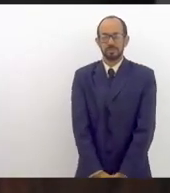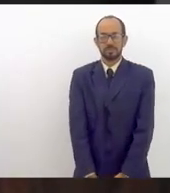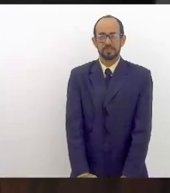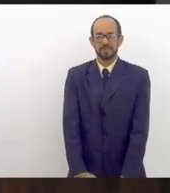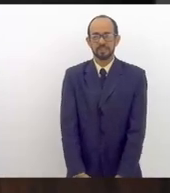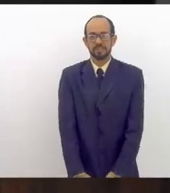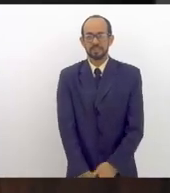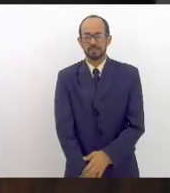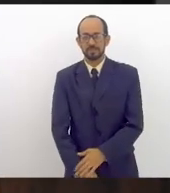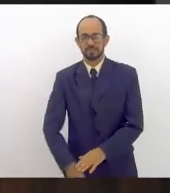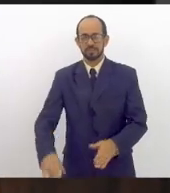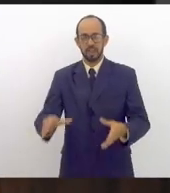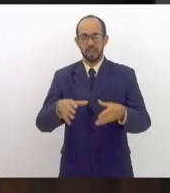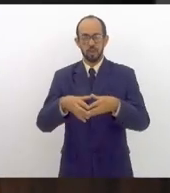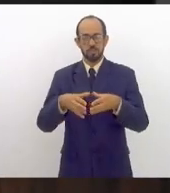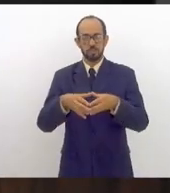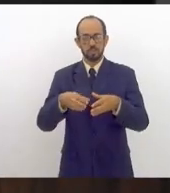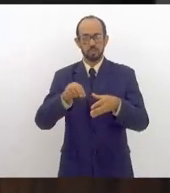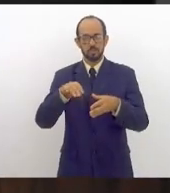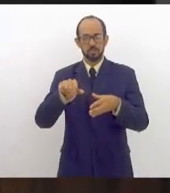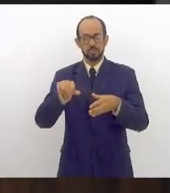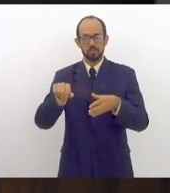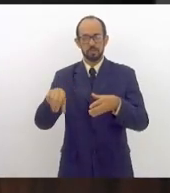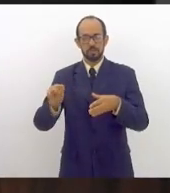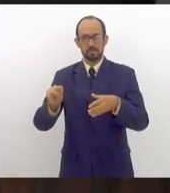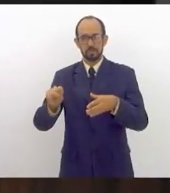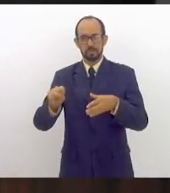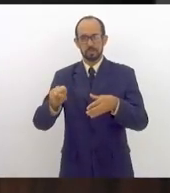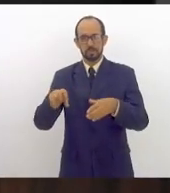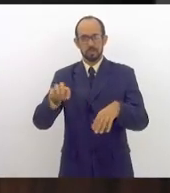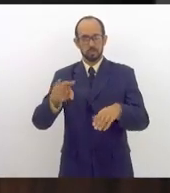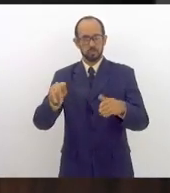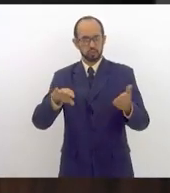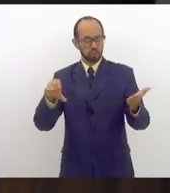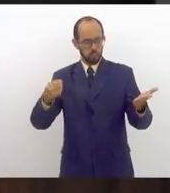Pela Comissão de Minas e Energia, deputado Chico Machado.